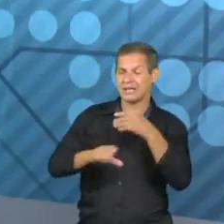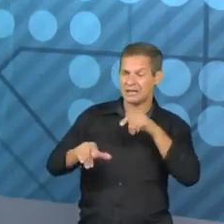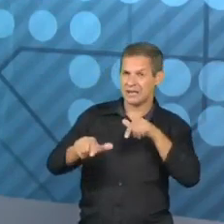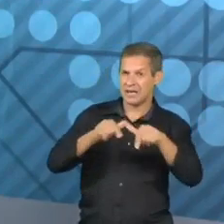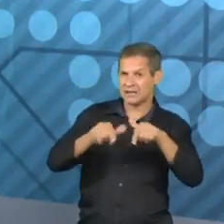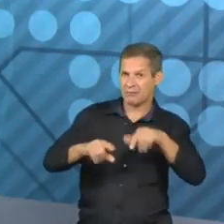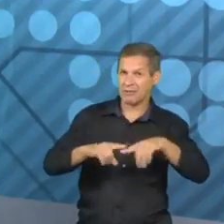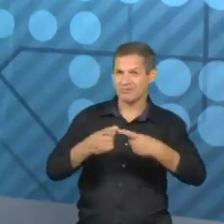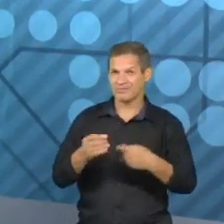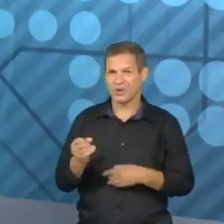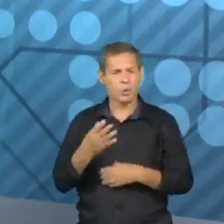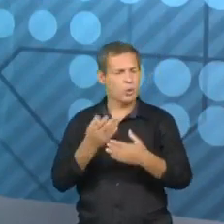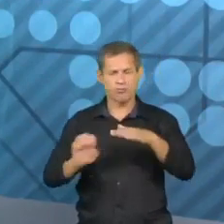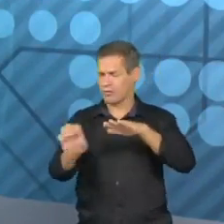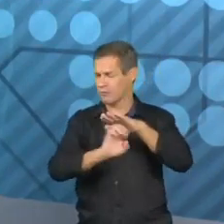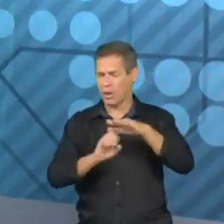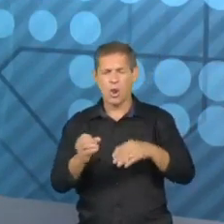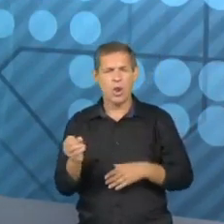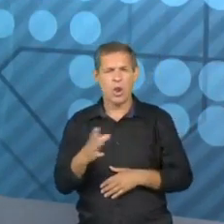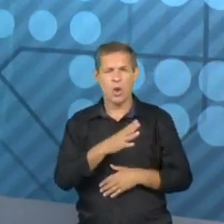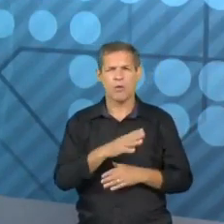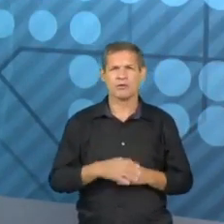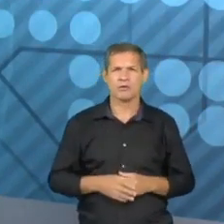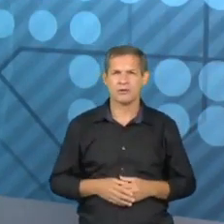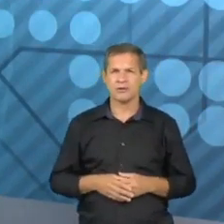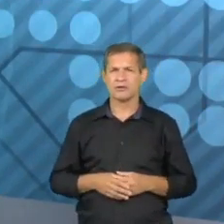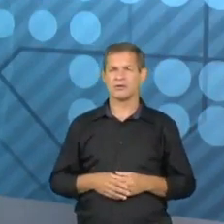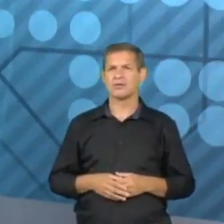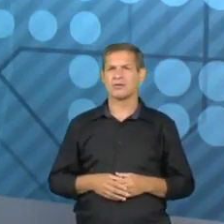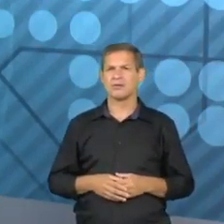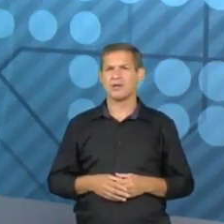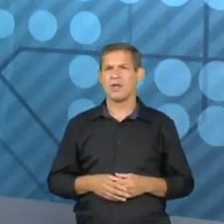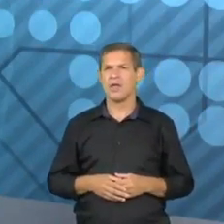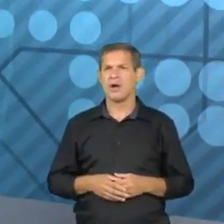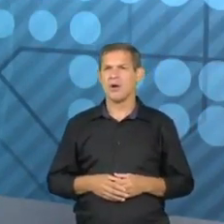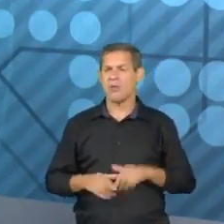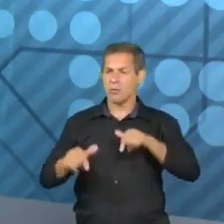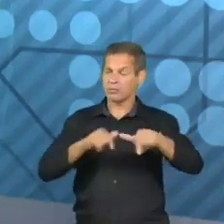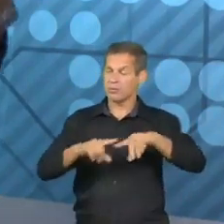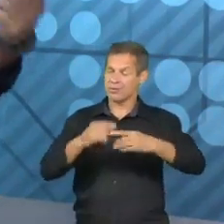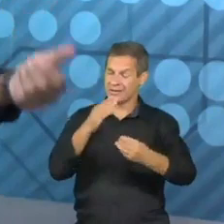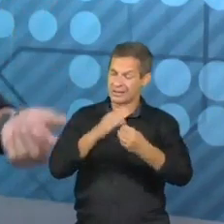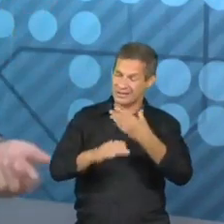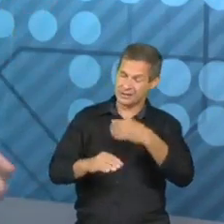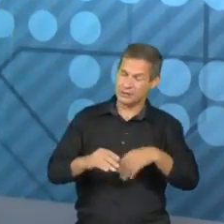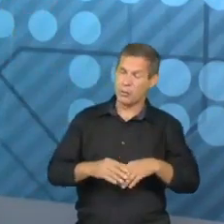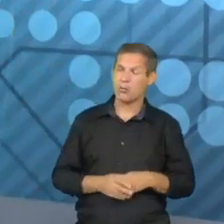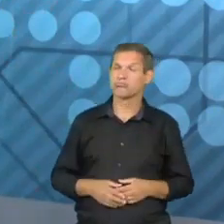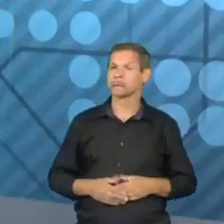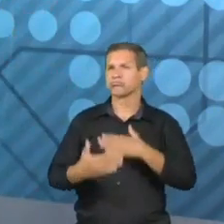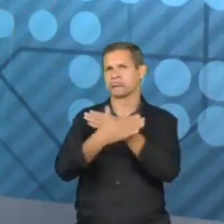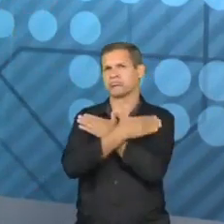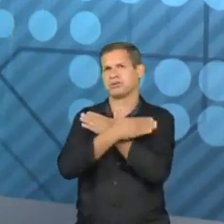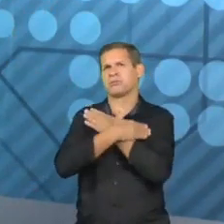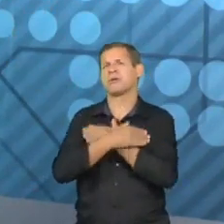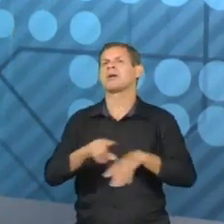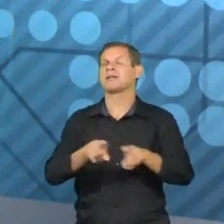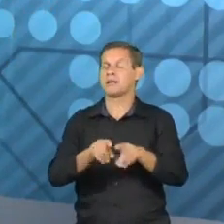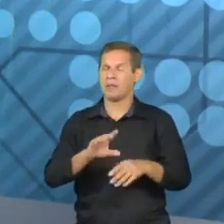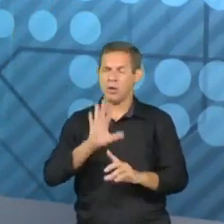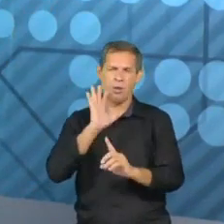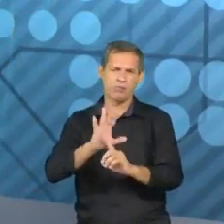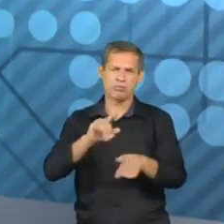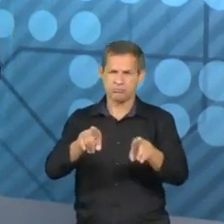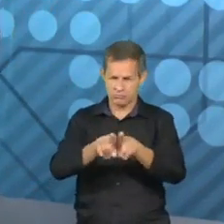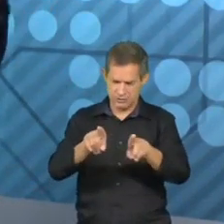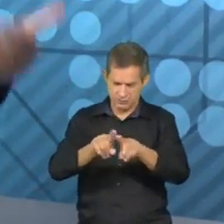Você não tem novas empresas, novas ofertas de serviço, então você vai criando maior desemprego. O que pode acarretar